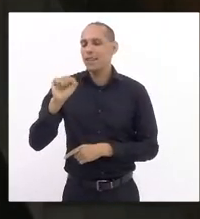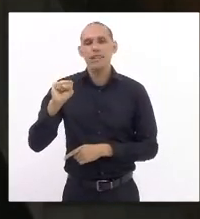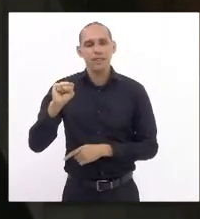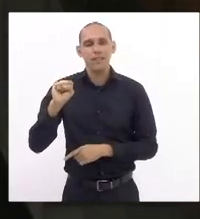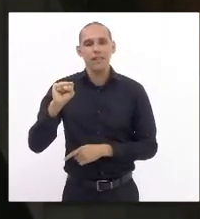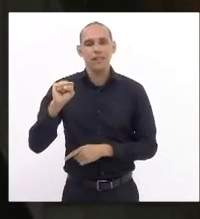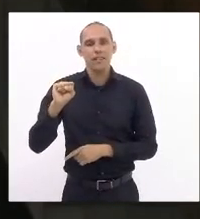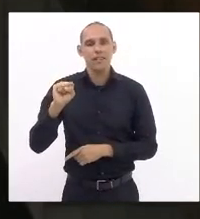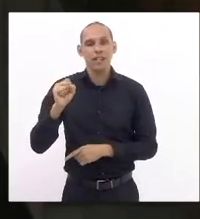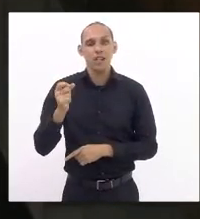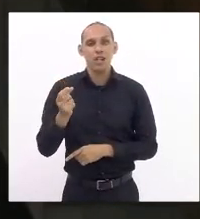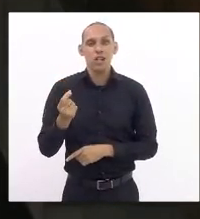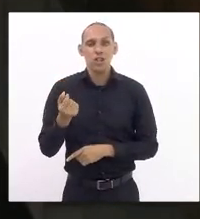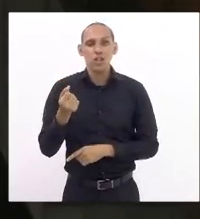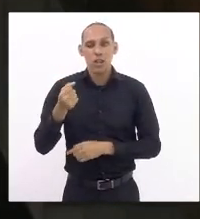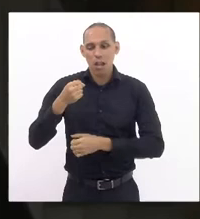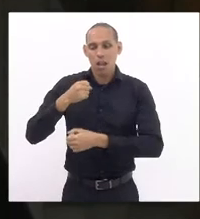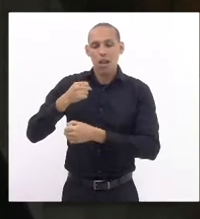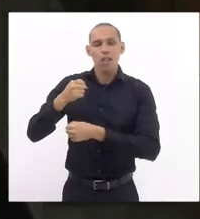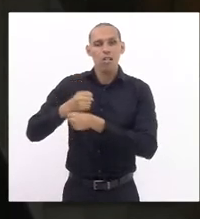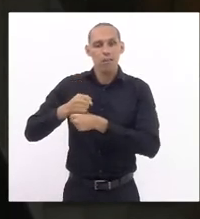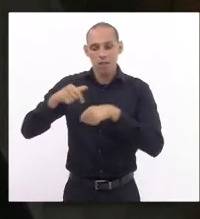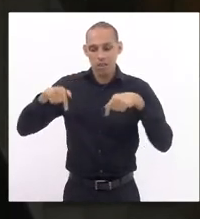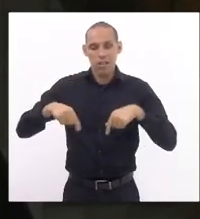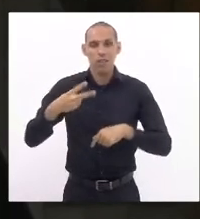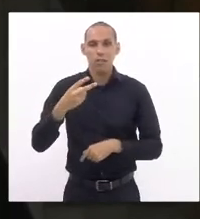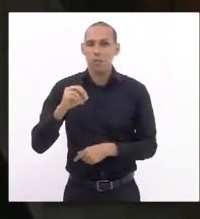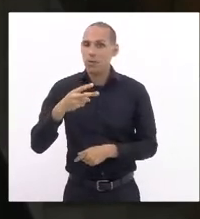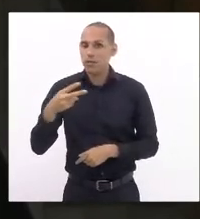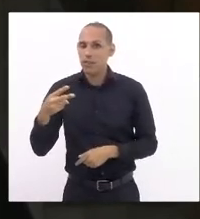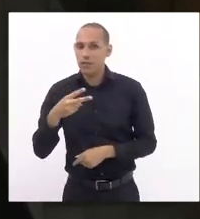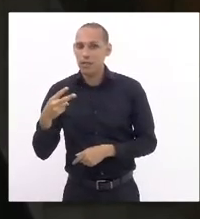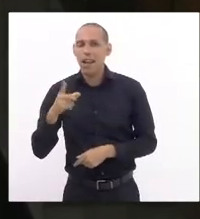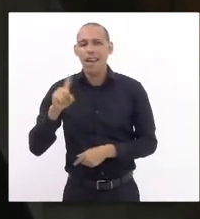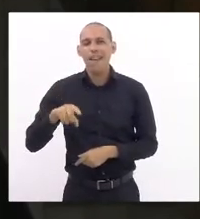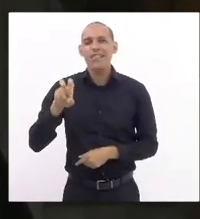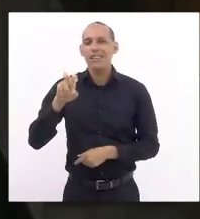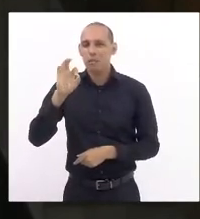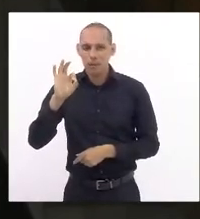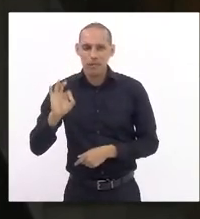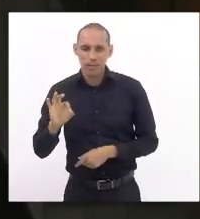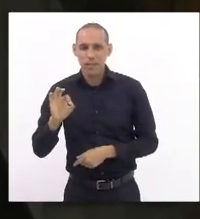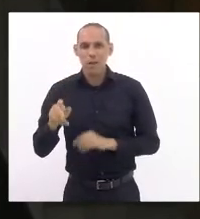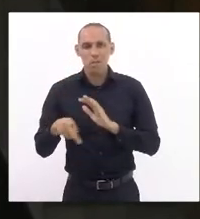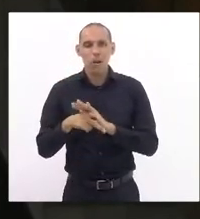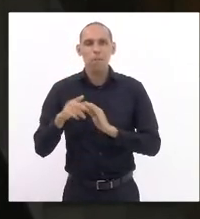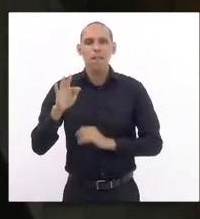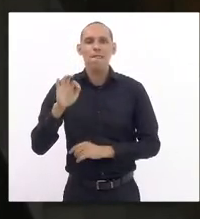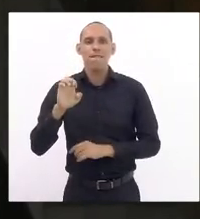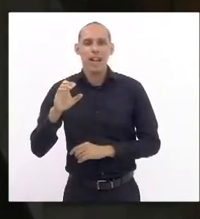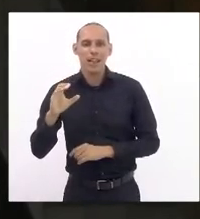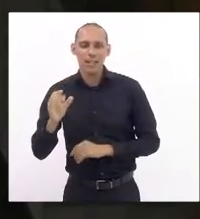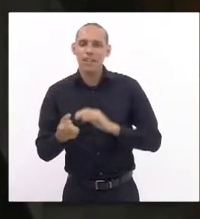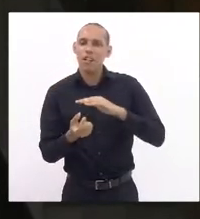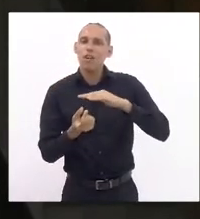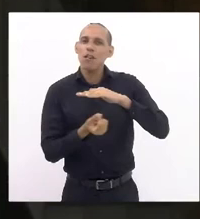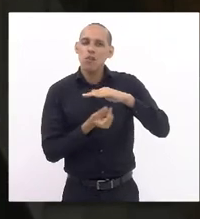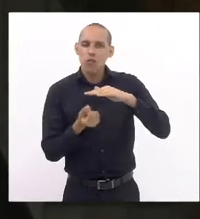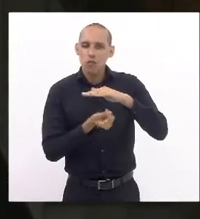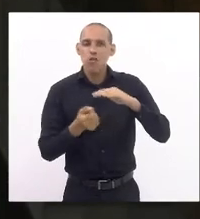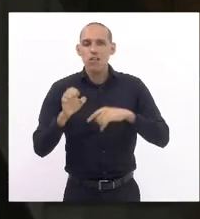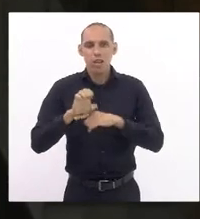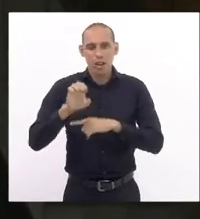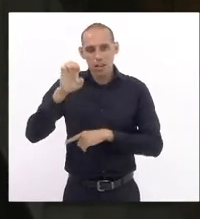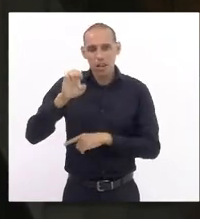cuja dotação no exercício de 2022, já que ele representa 5% do FECP, do Fundo Estadual de Combate à Pobreza e às